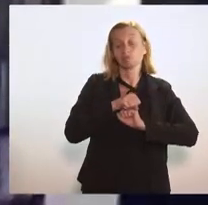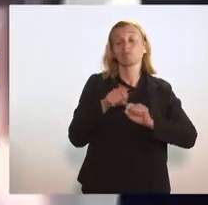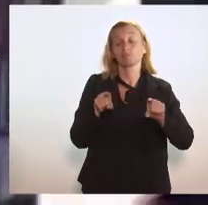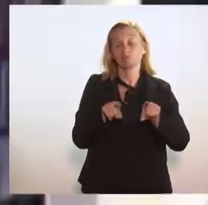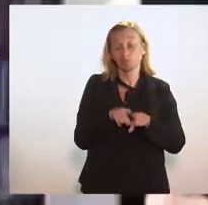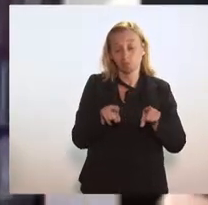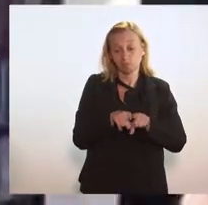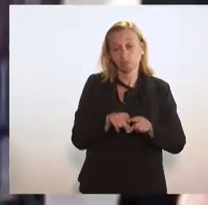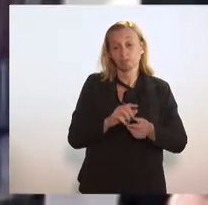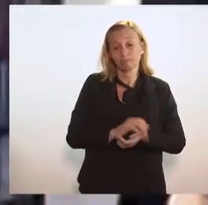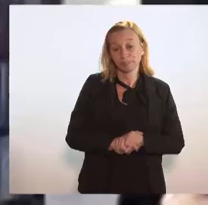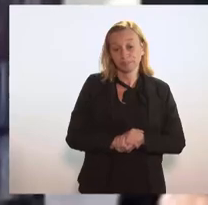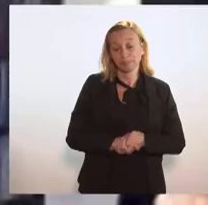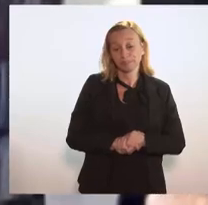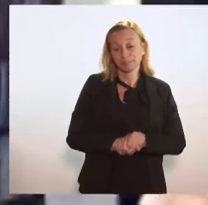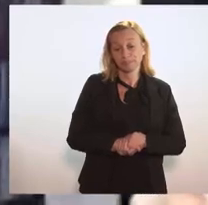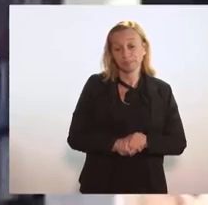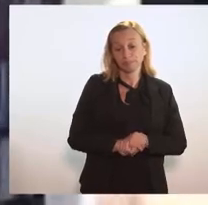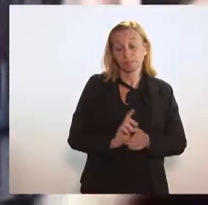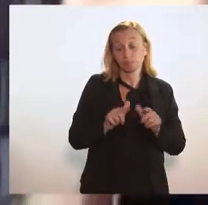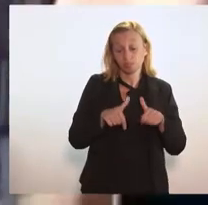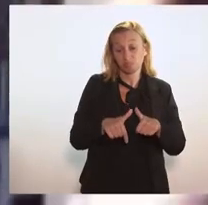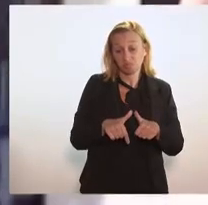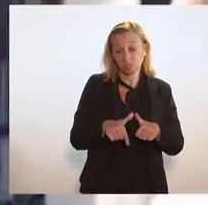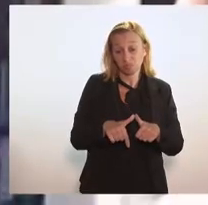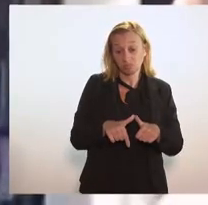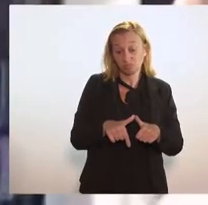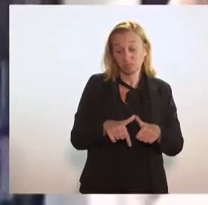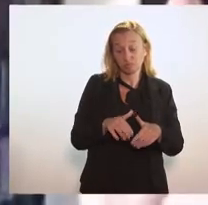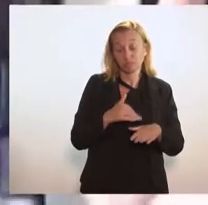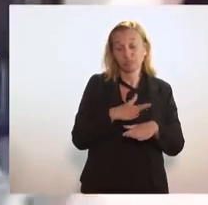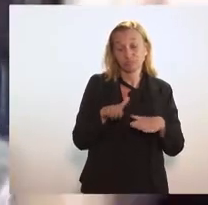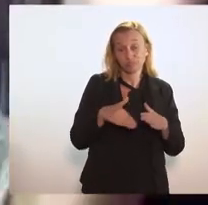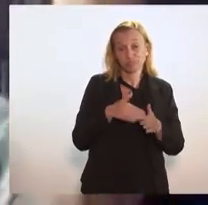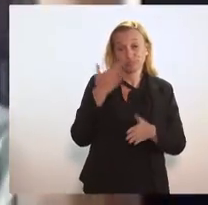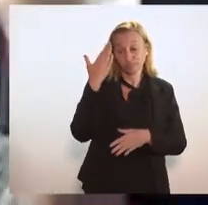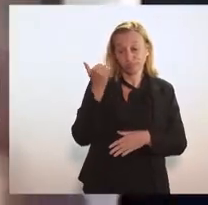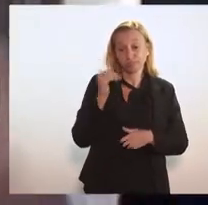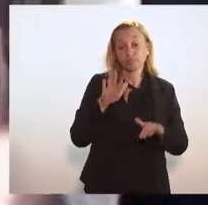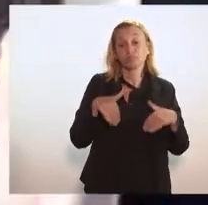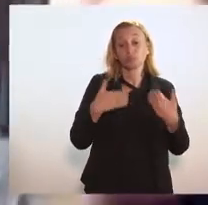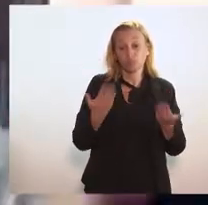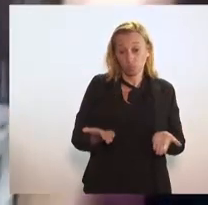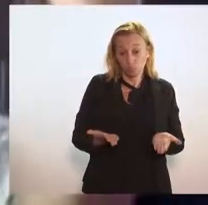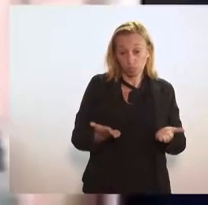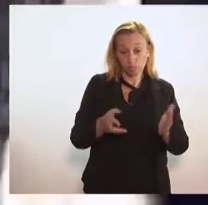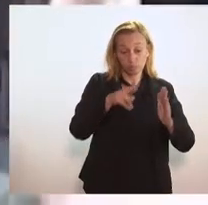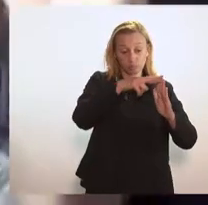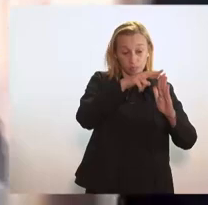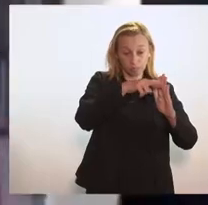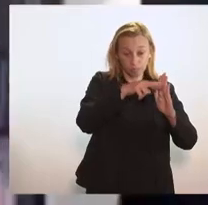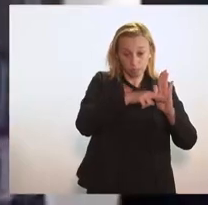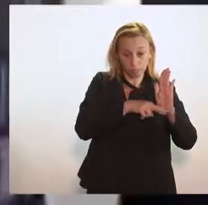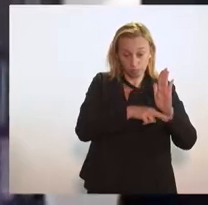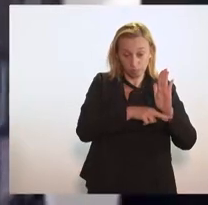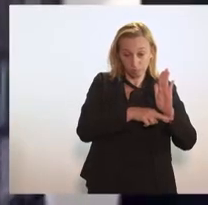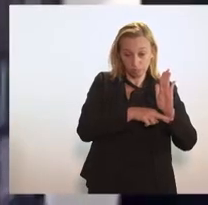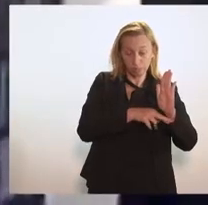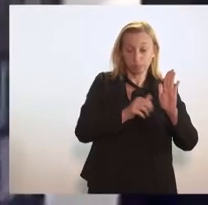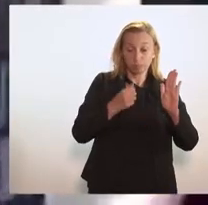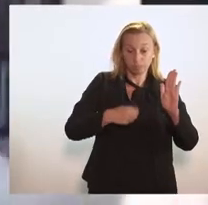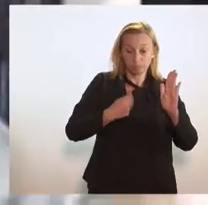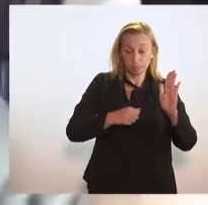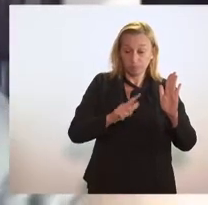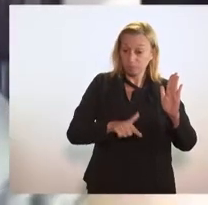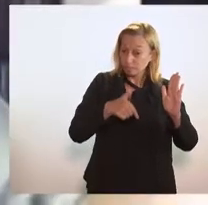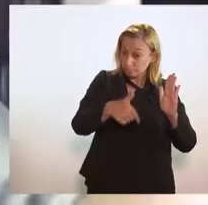o e as providências que todos sabem quais deverão serem colocadas em